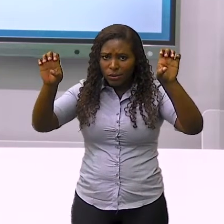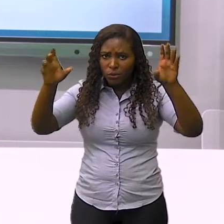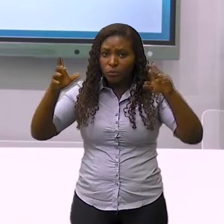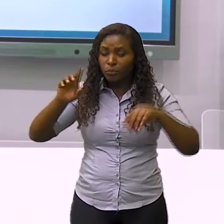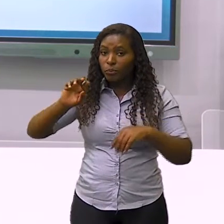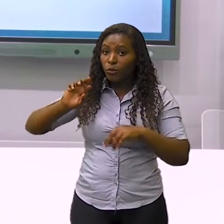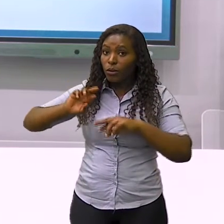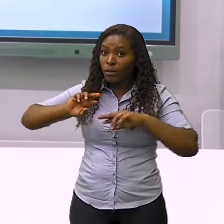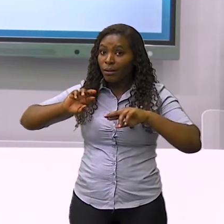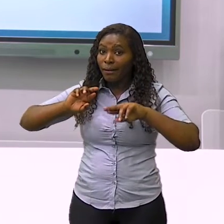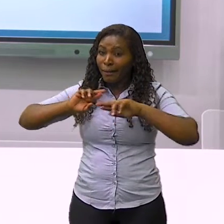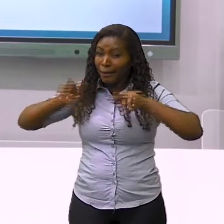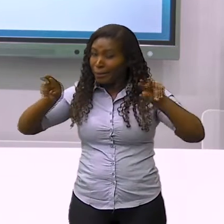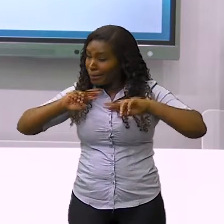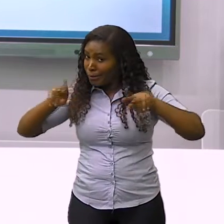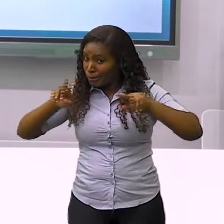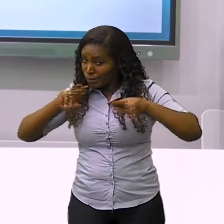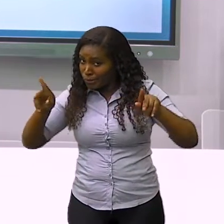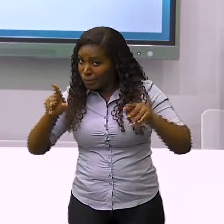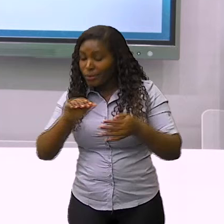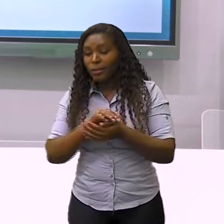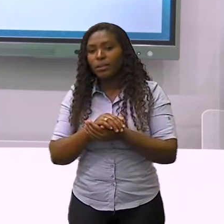passar para vocês aqui